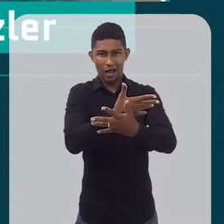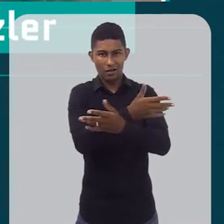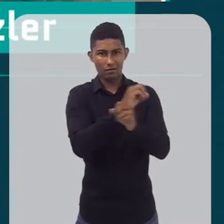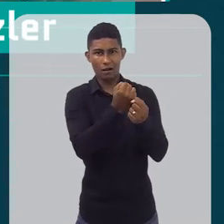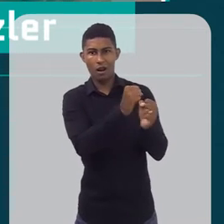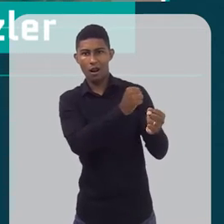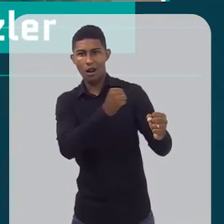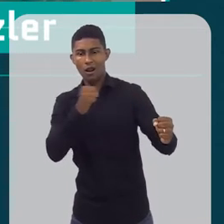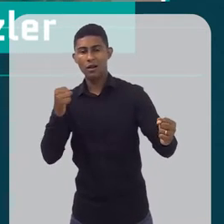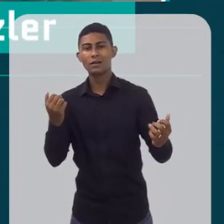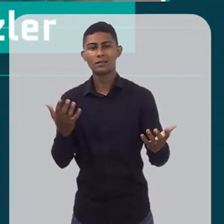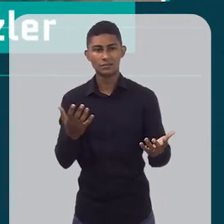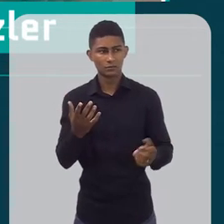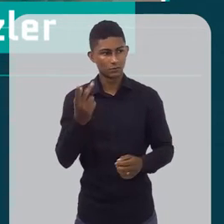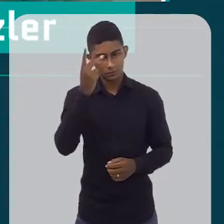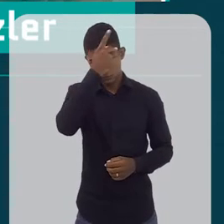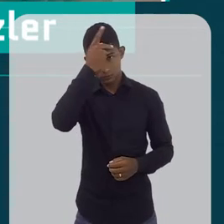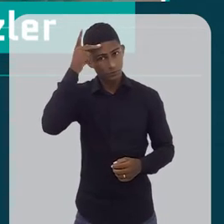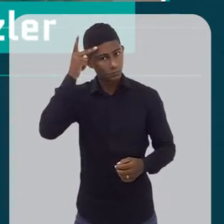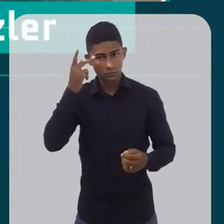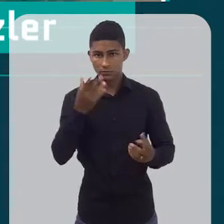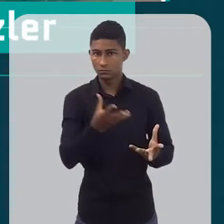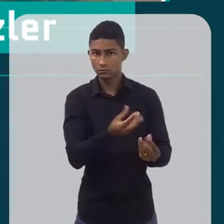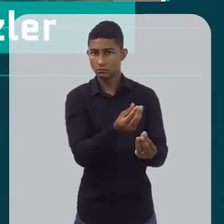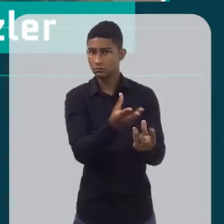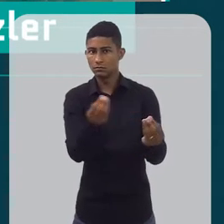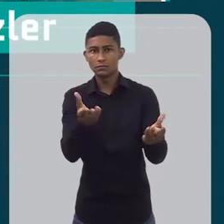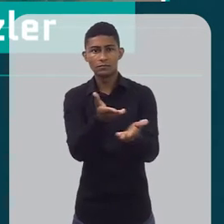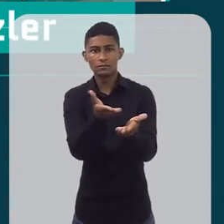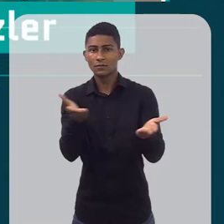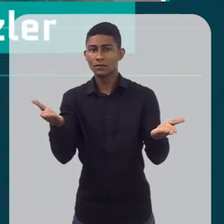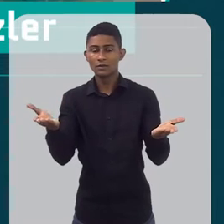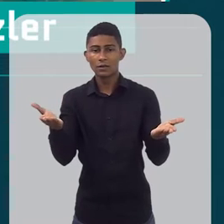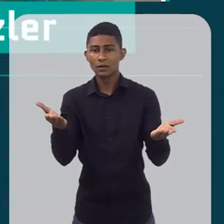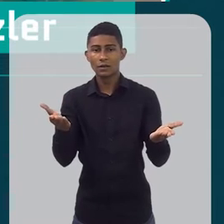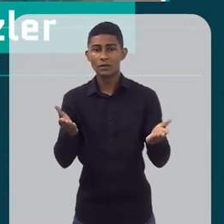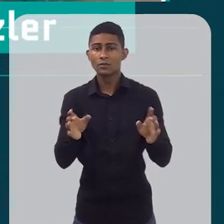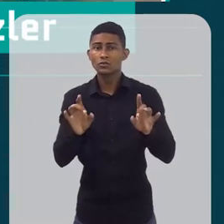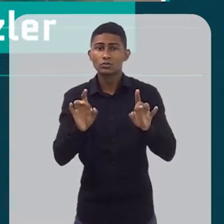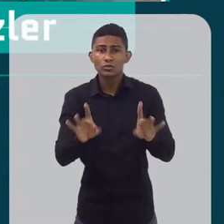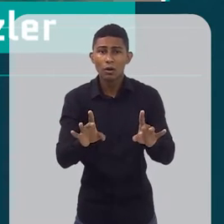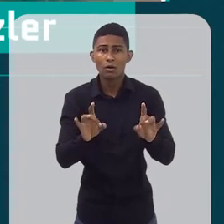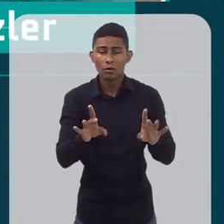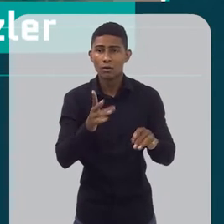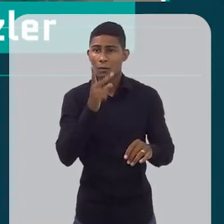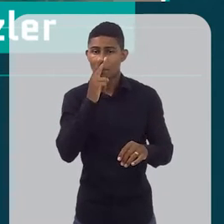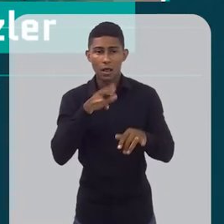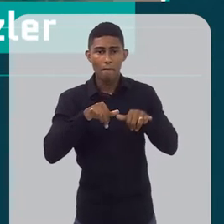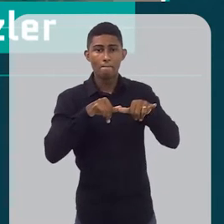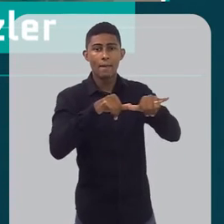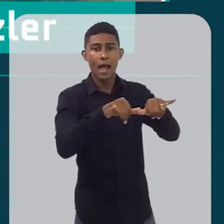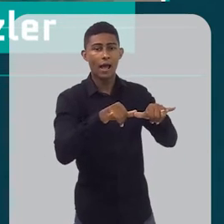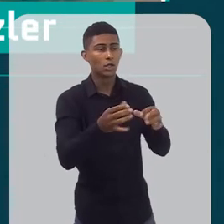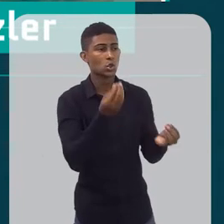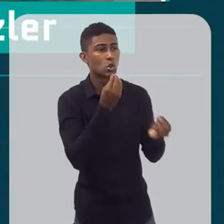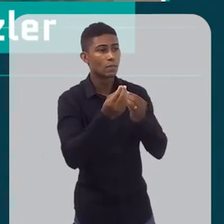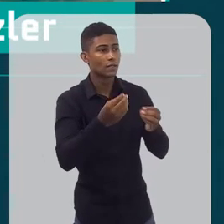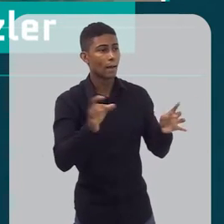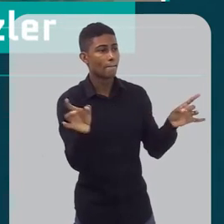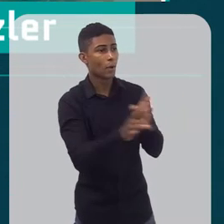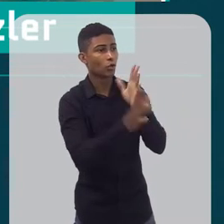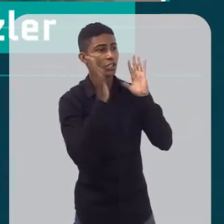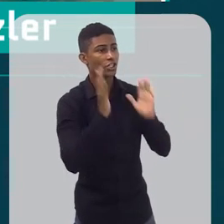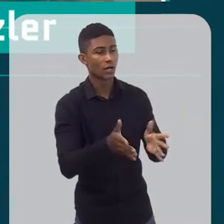né, e que as pessoas, muitas pessoas, só tem acesso aos alimentos ultraprocessados.